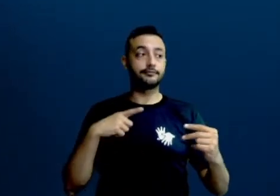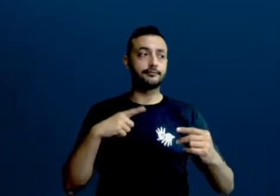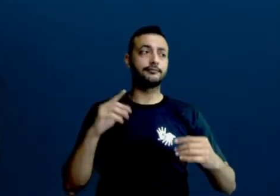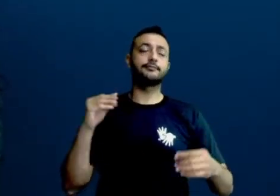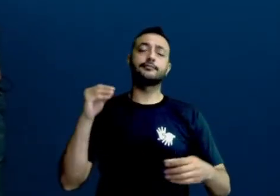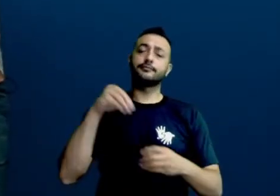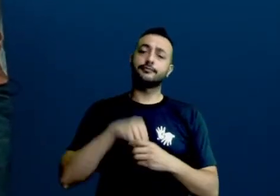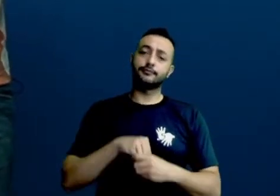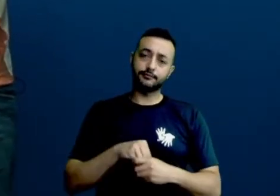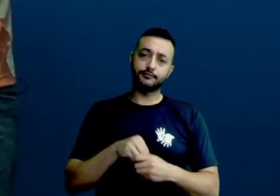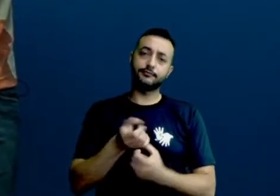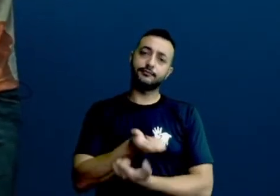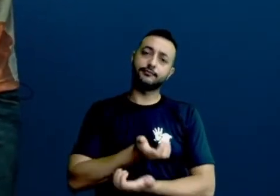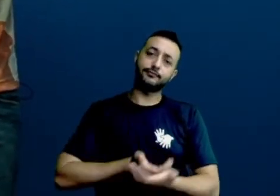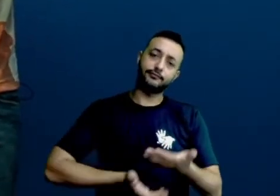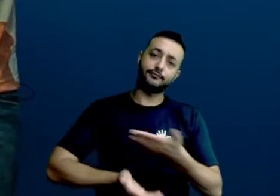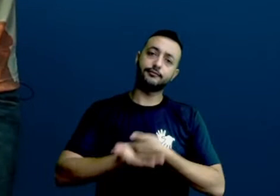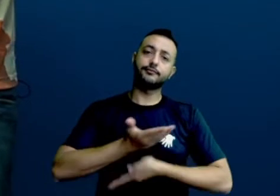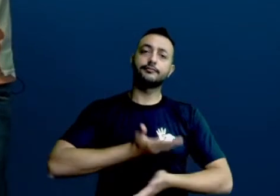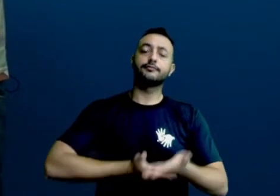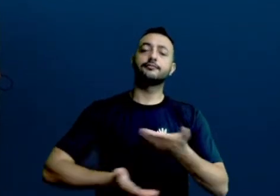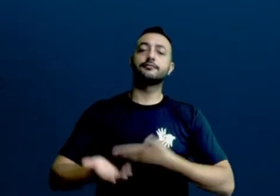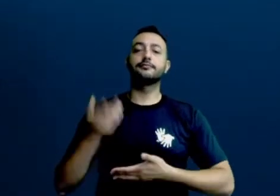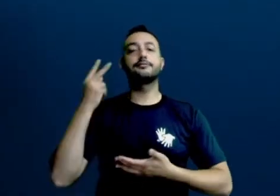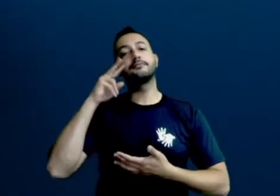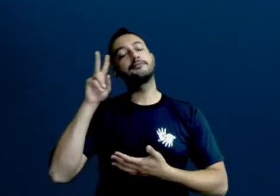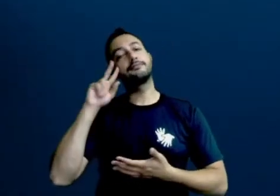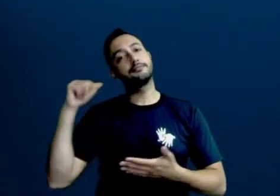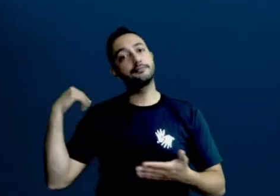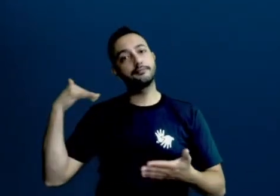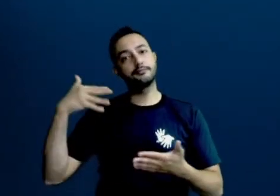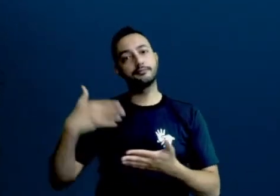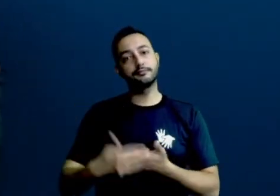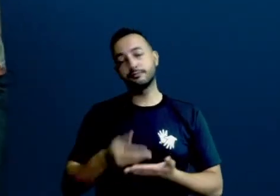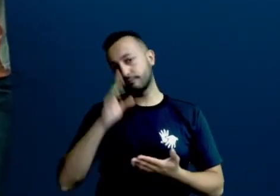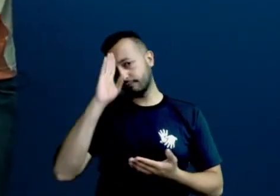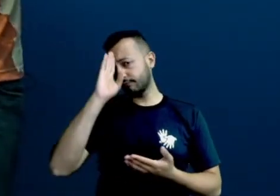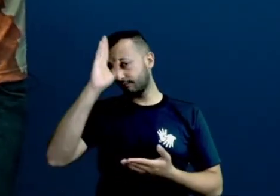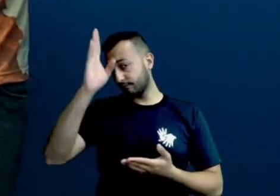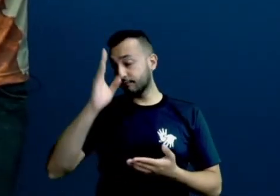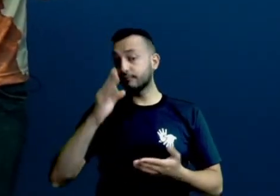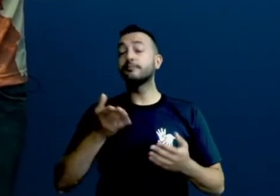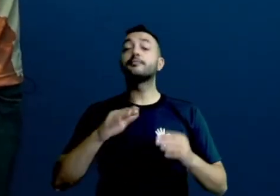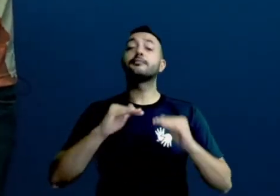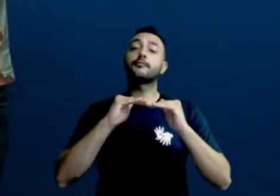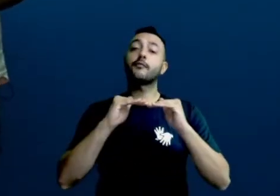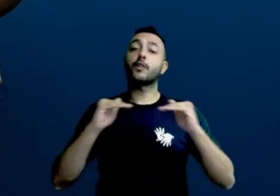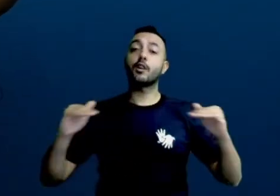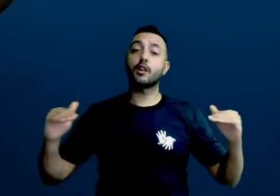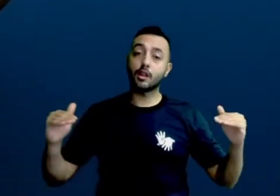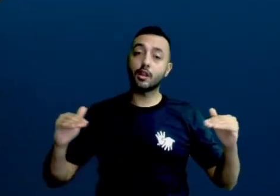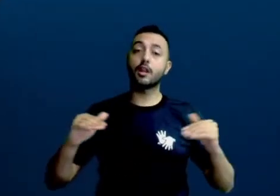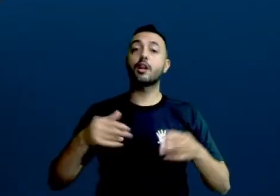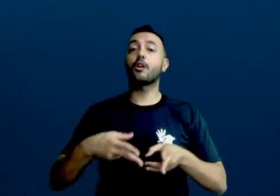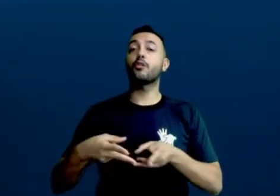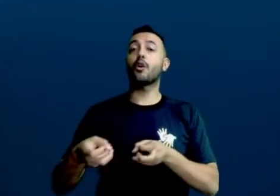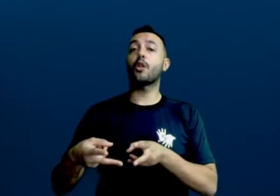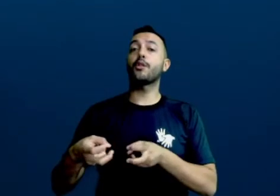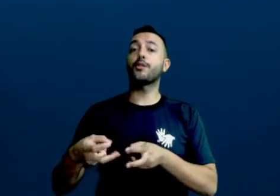inteiramente relacionado com os padrões históricos né Principalmente com os padrões de colonização